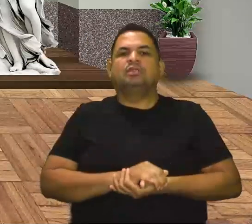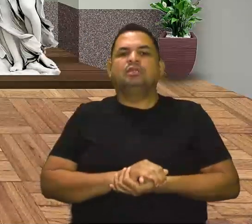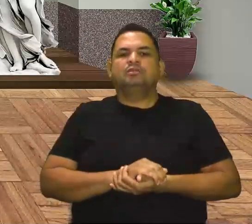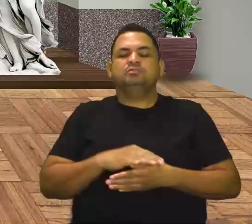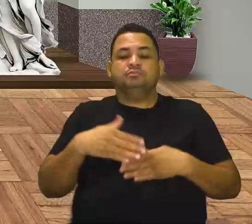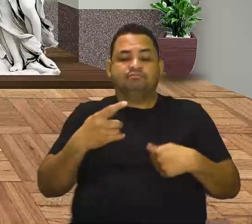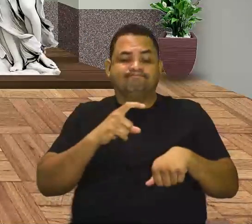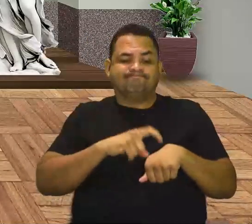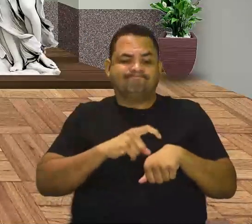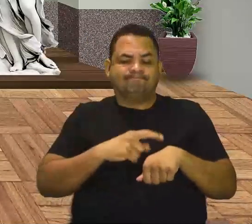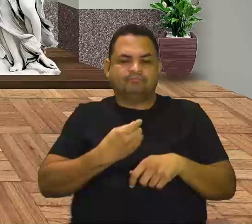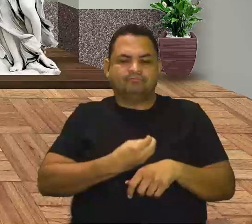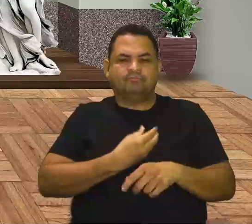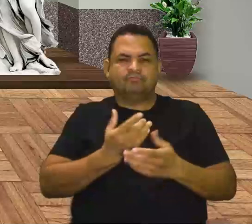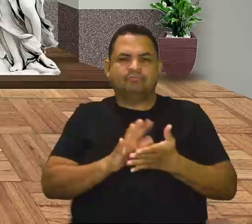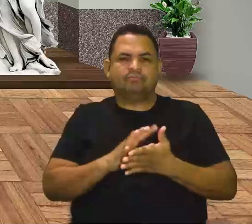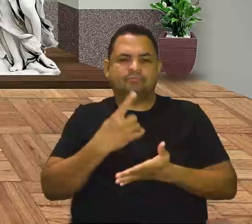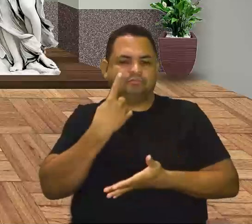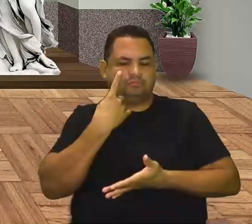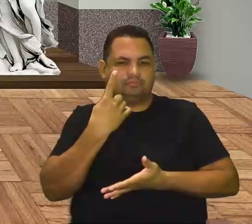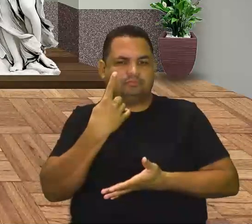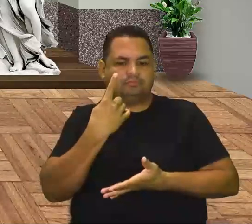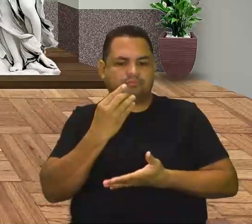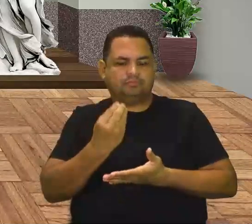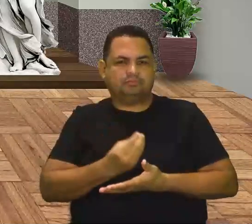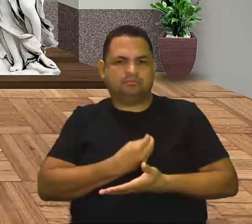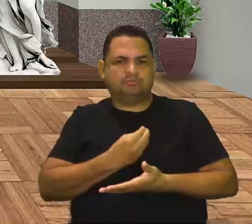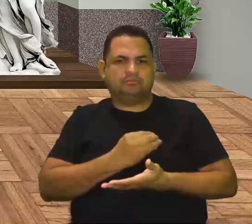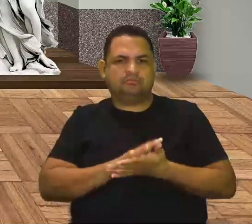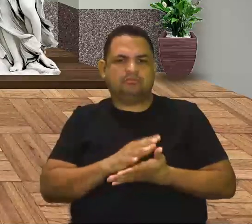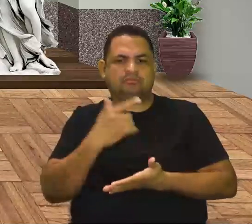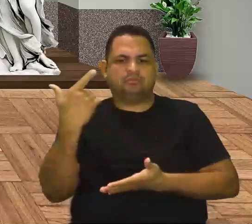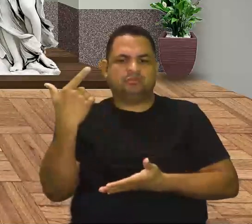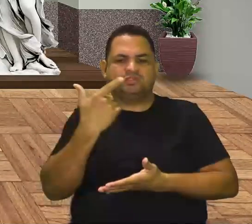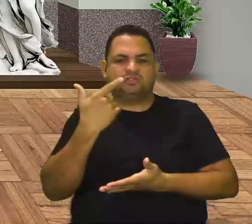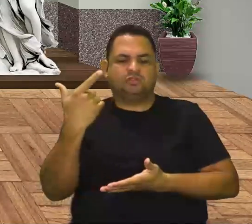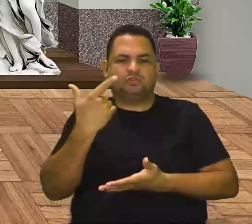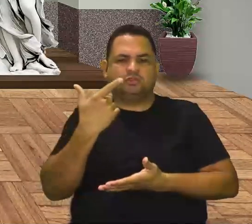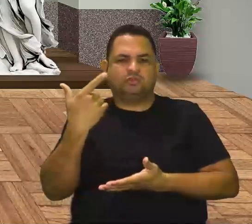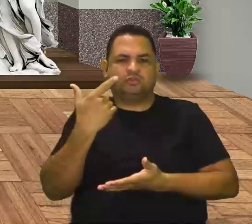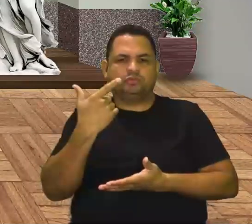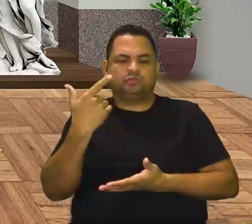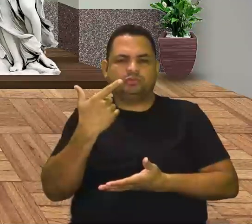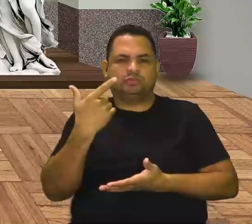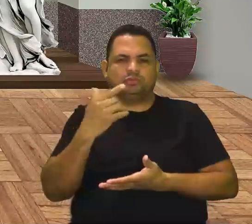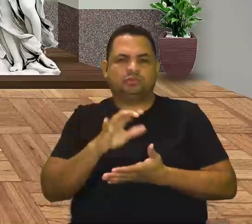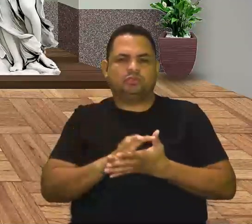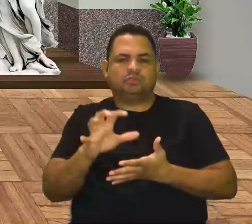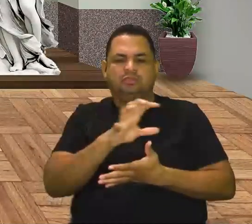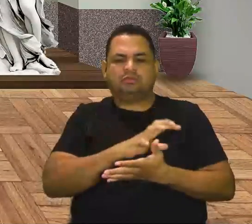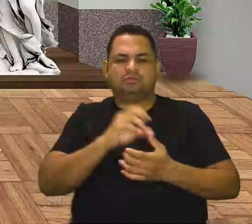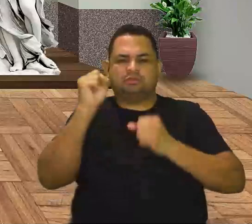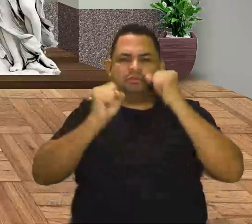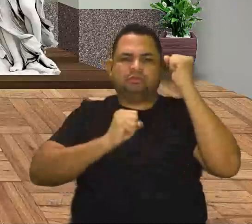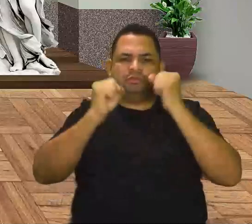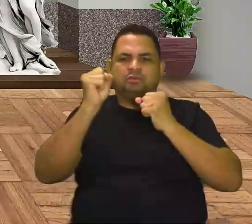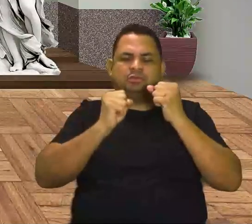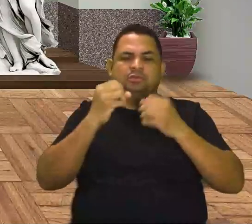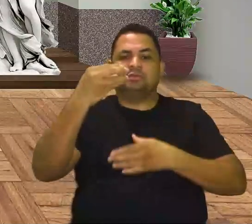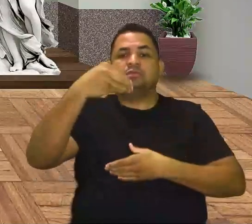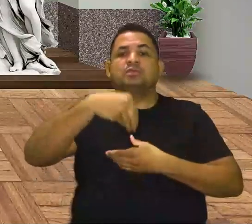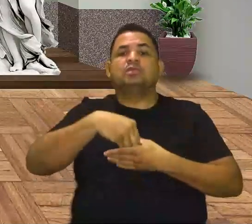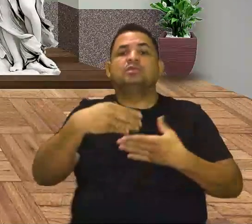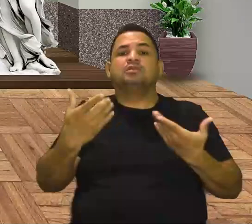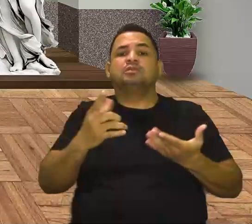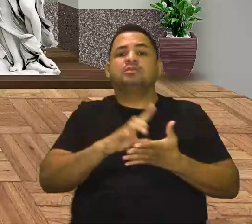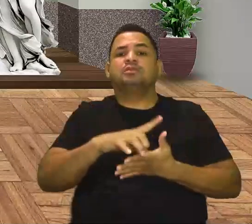Naquele momento, nós estamos vivendo o contexto da segunda Revolução Industrial. E dentro da segunda Revolução